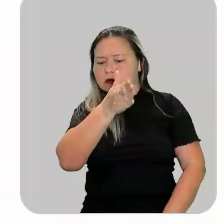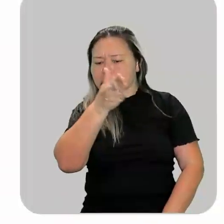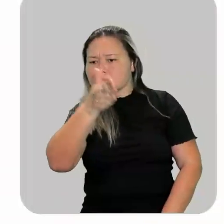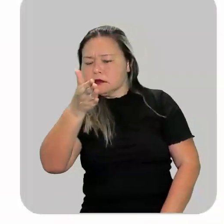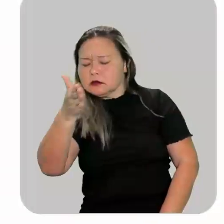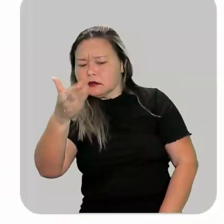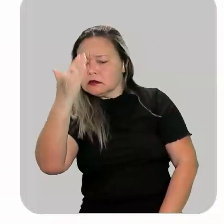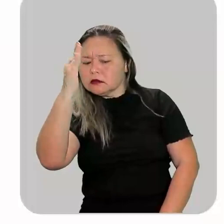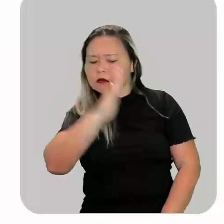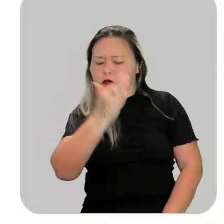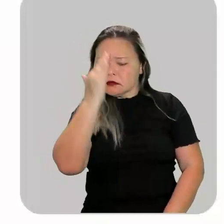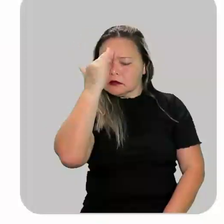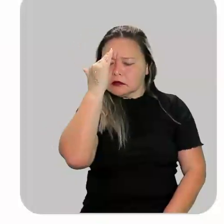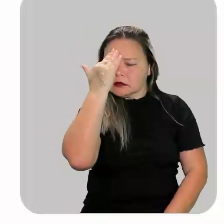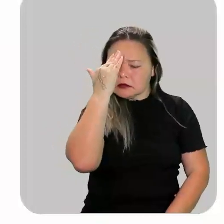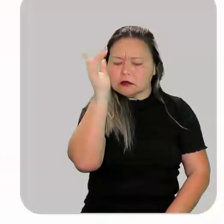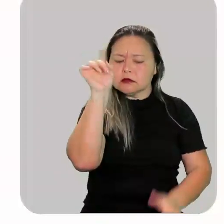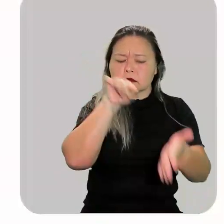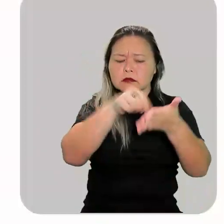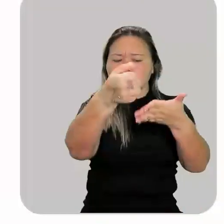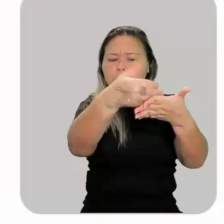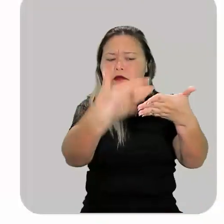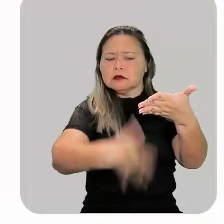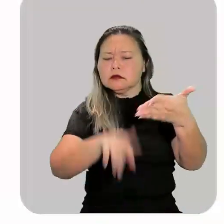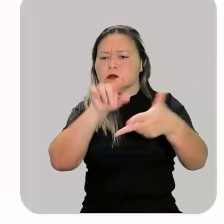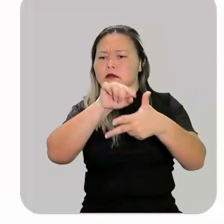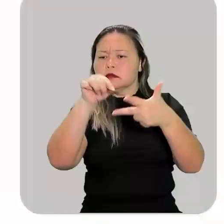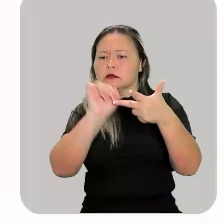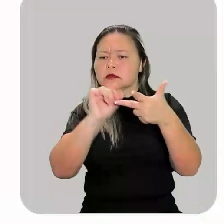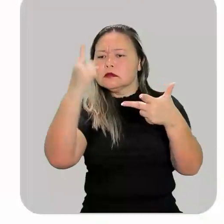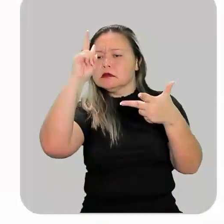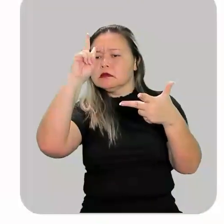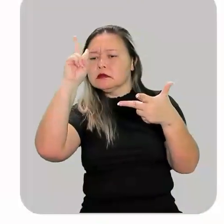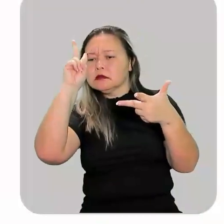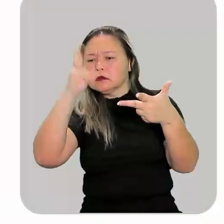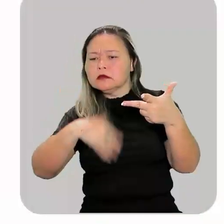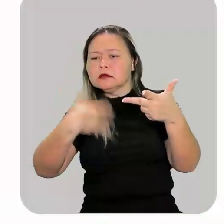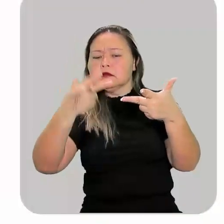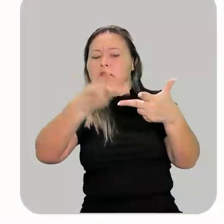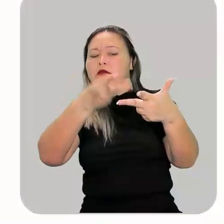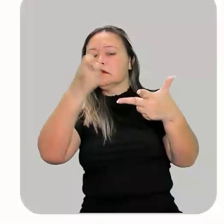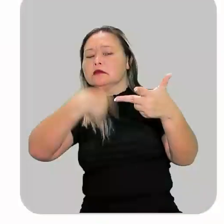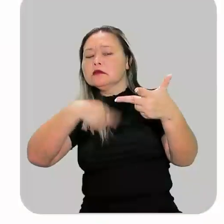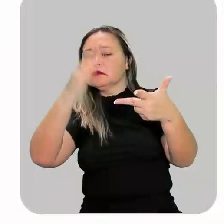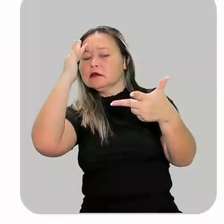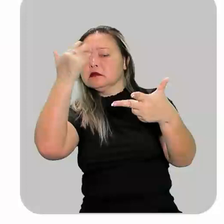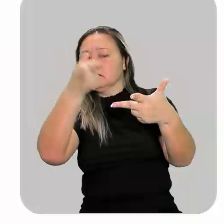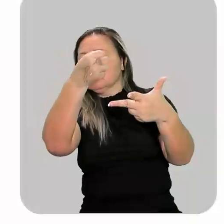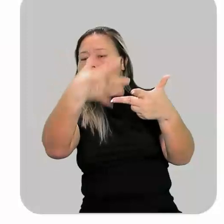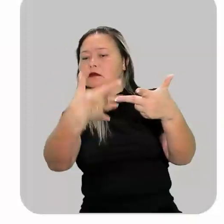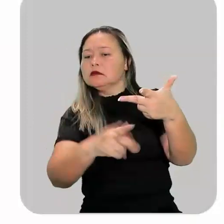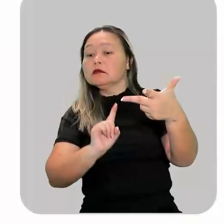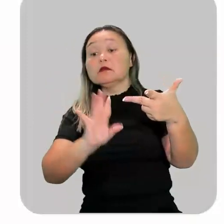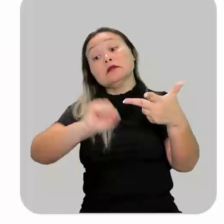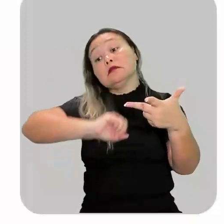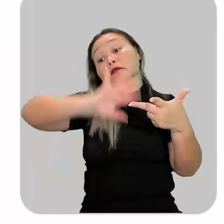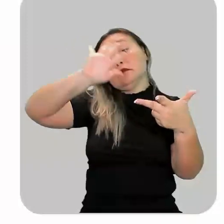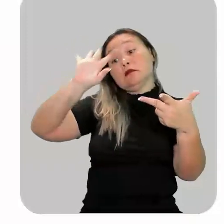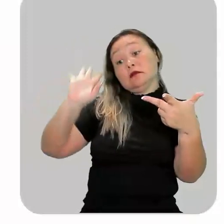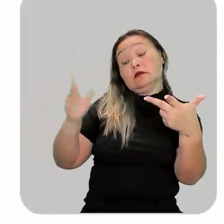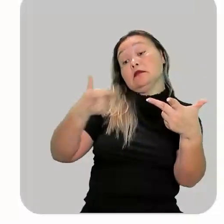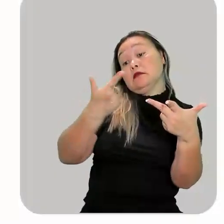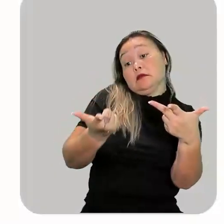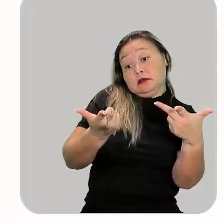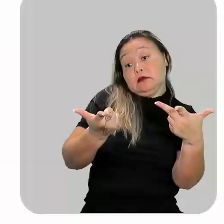parte aí, né? Quando a gente interpreta uma questão do Enem, a gente está revendo, a gente está reconhecendo e entendendo as operações e, claro, que